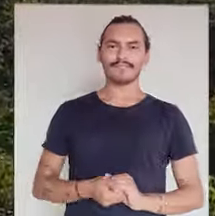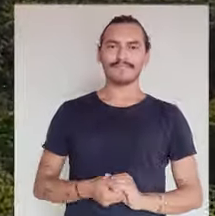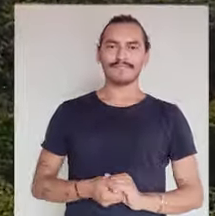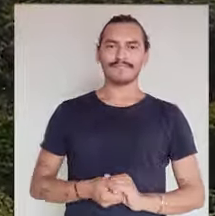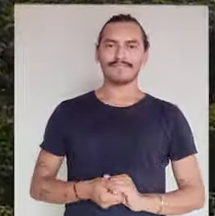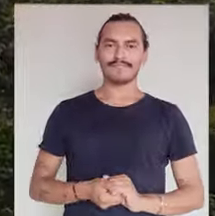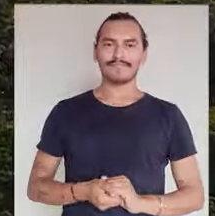O